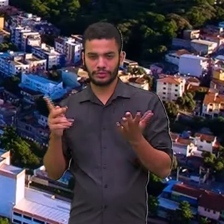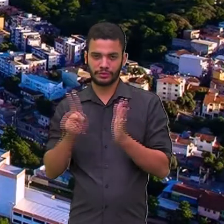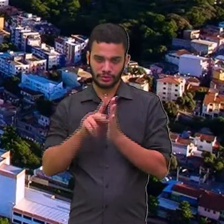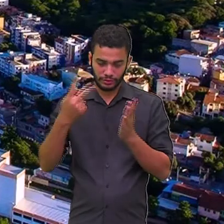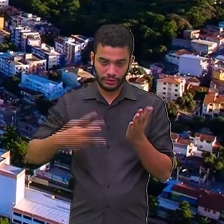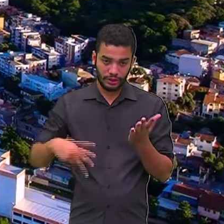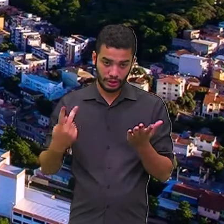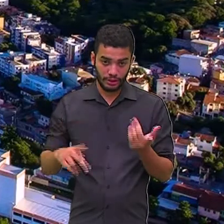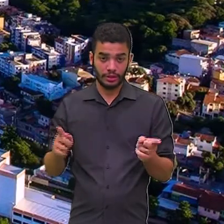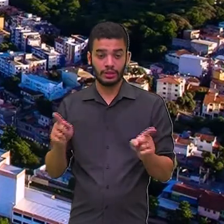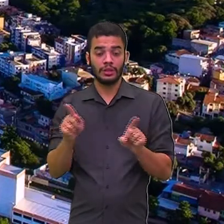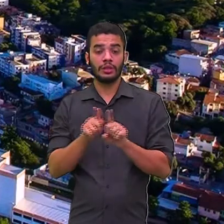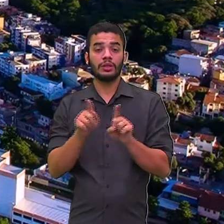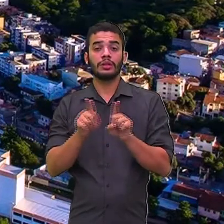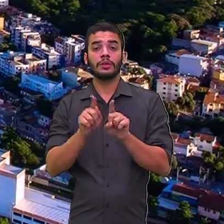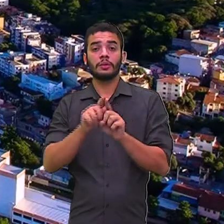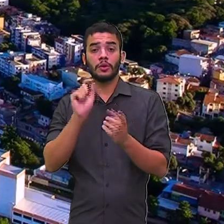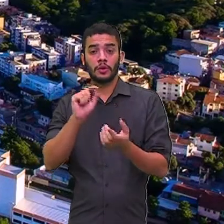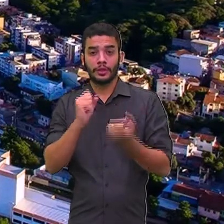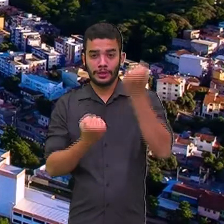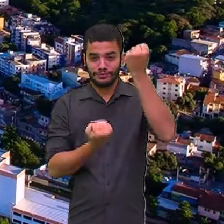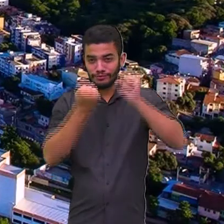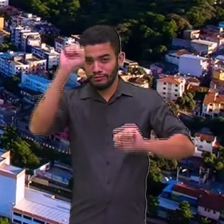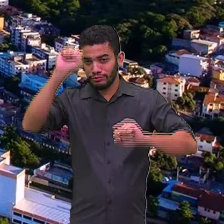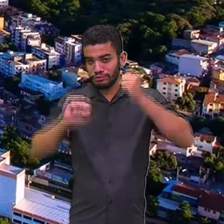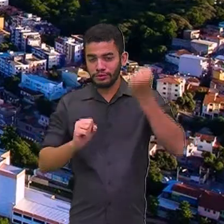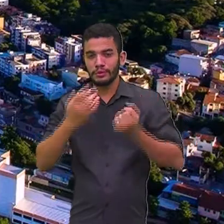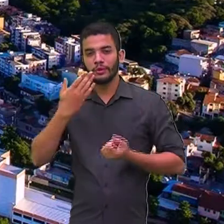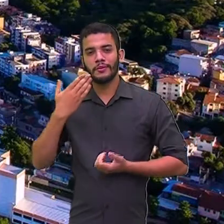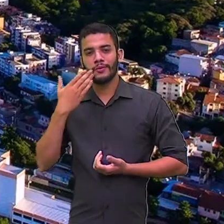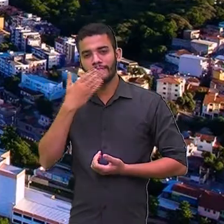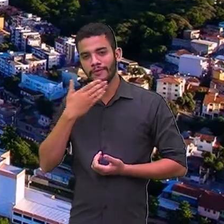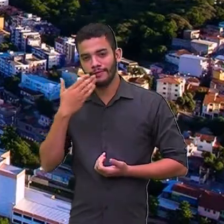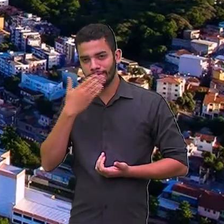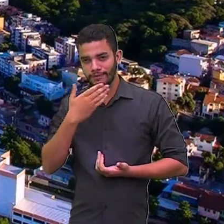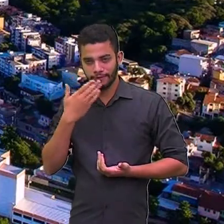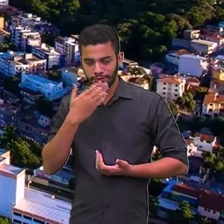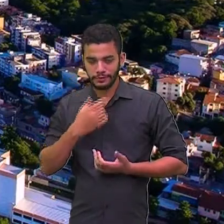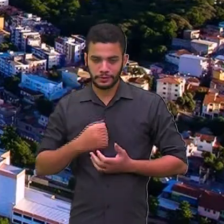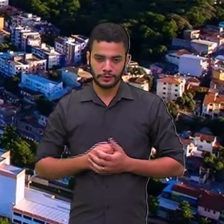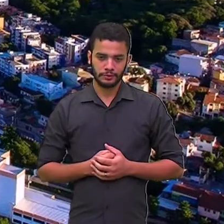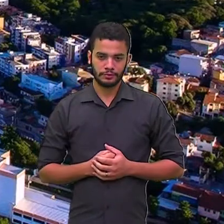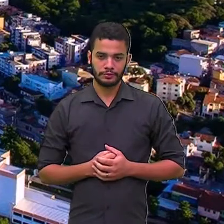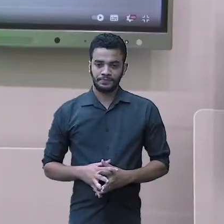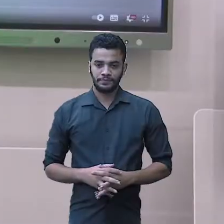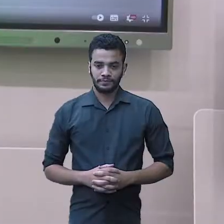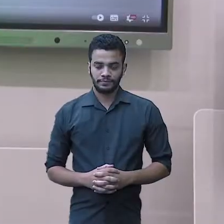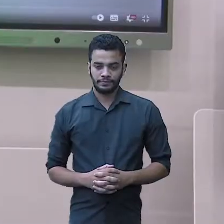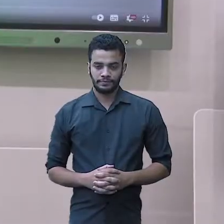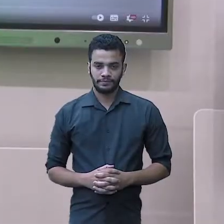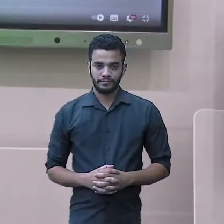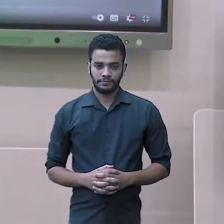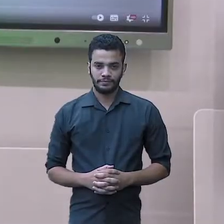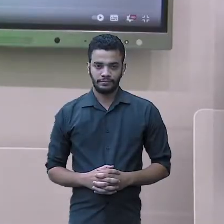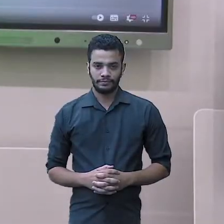do bairro Carapina, e a Companhia Açucareira do Rio Doce.